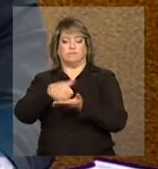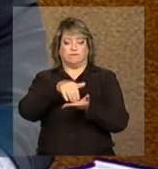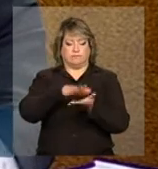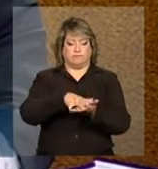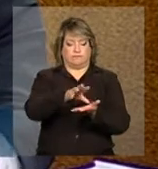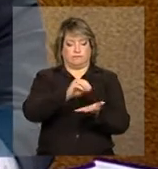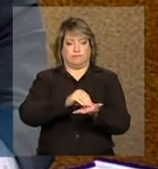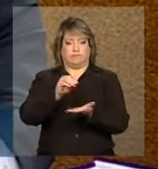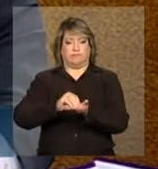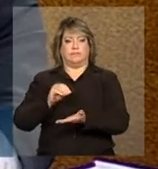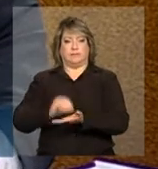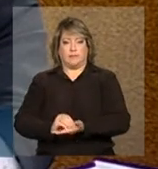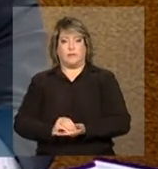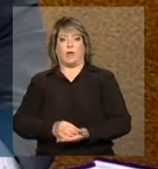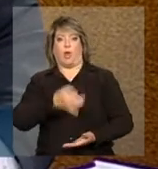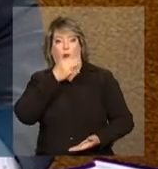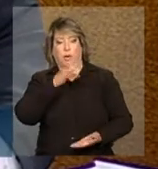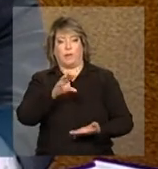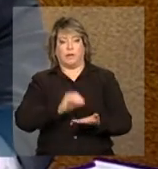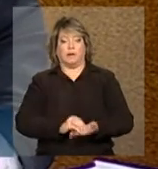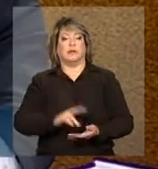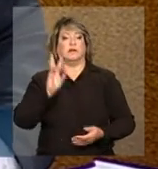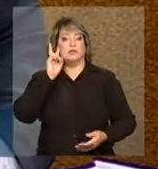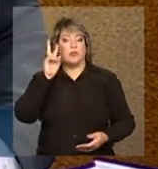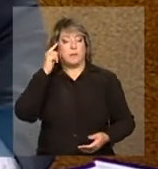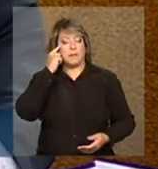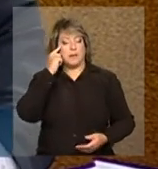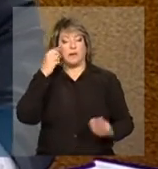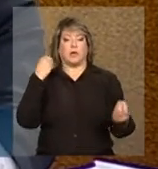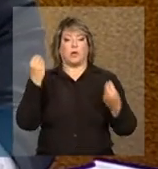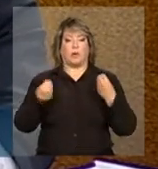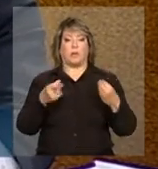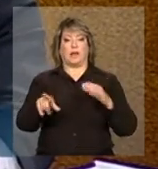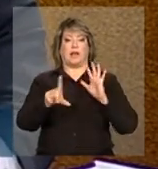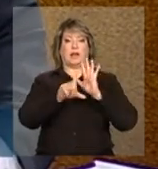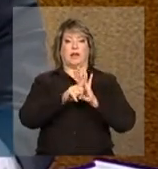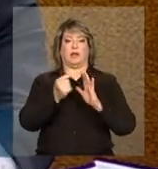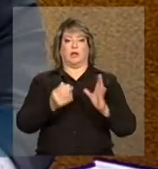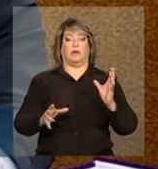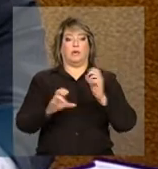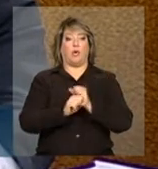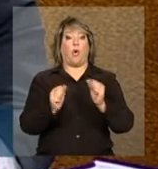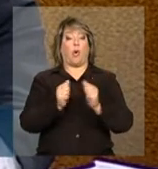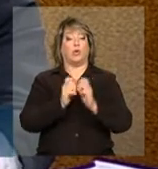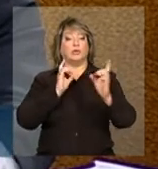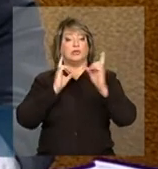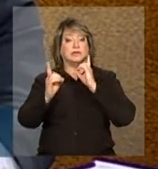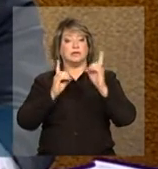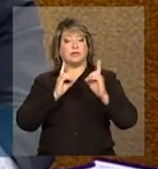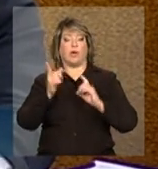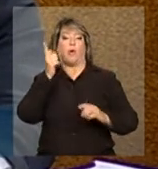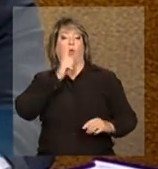prioridades que se reflitam na lei orçamentária e que a gente possa, através do diálogo, dar